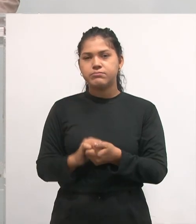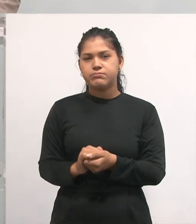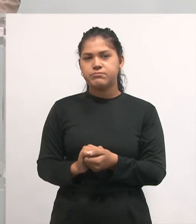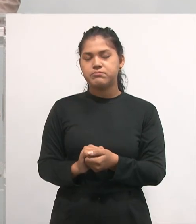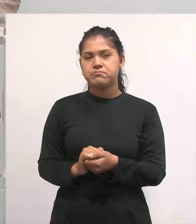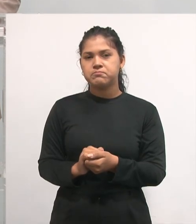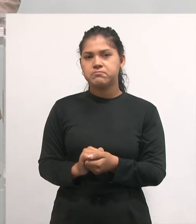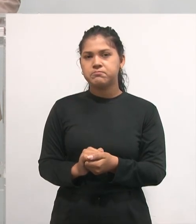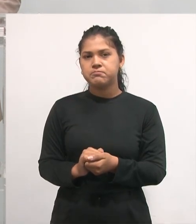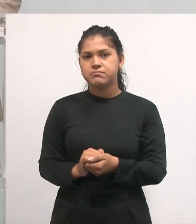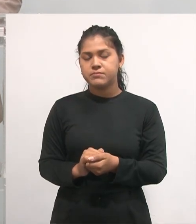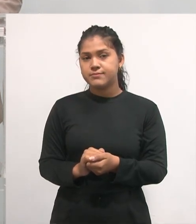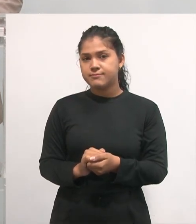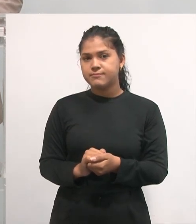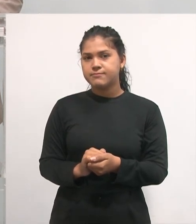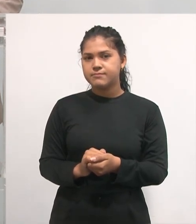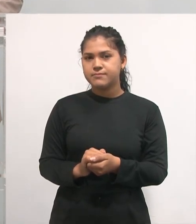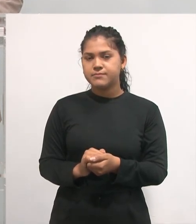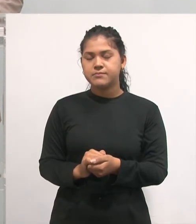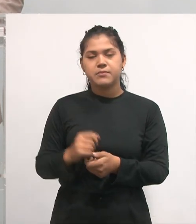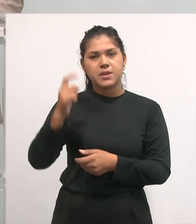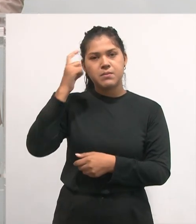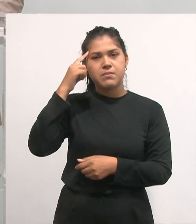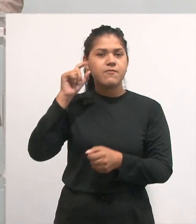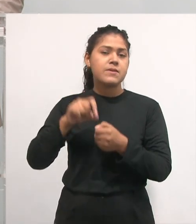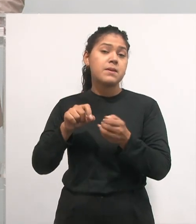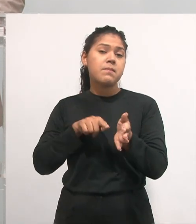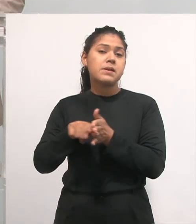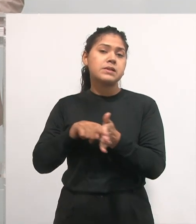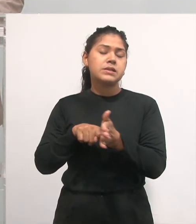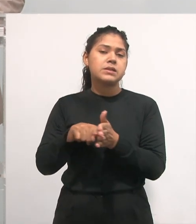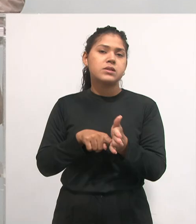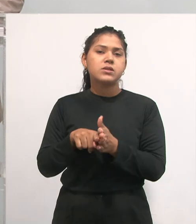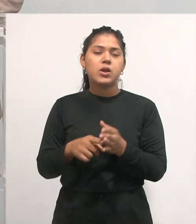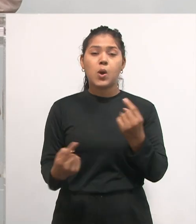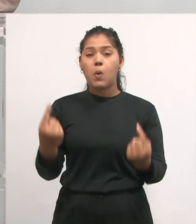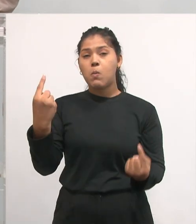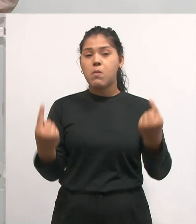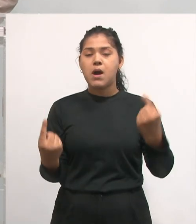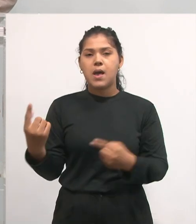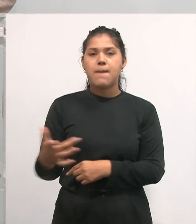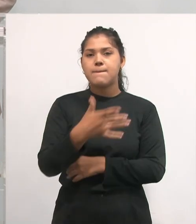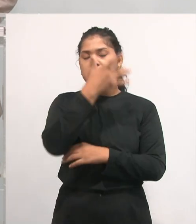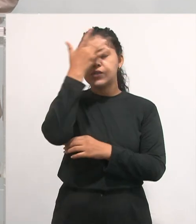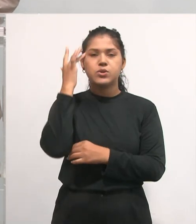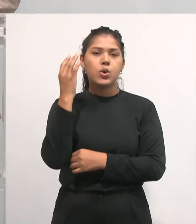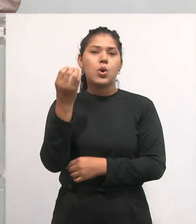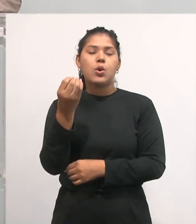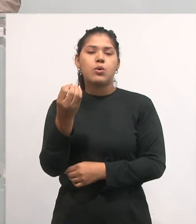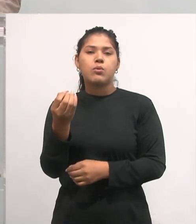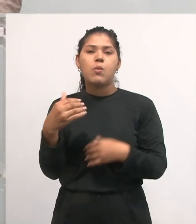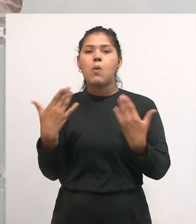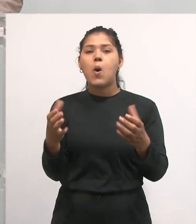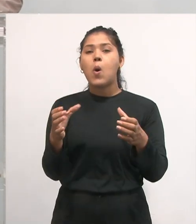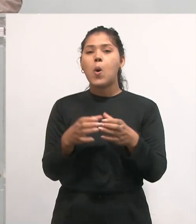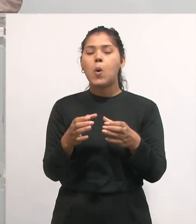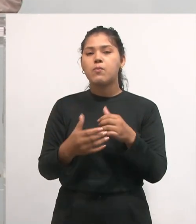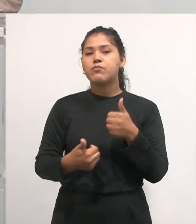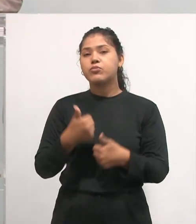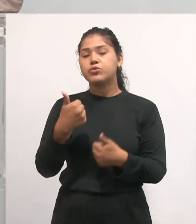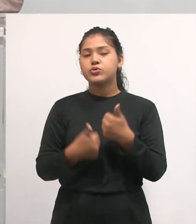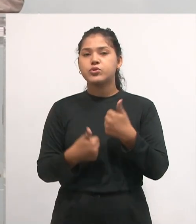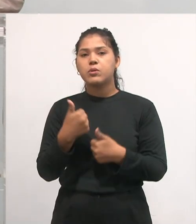sei lá, imagine que você fez uma pesquisa e relacionou variável lá, time que a pessoa torce e doenças